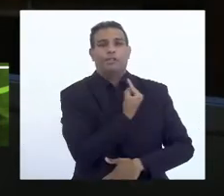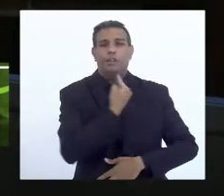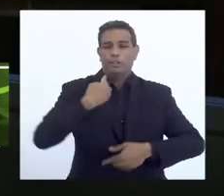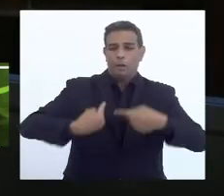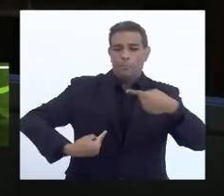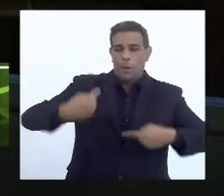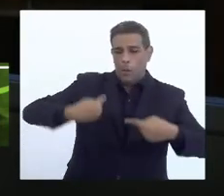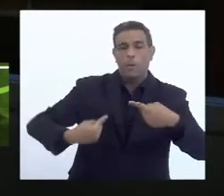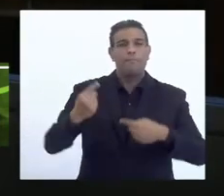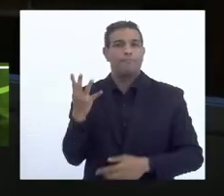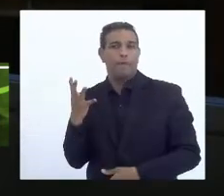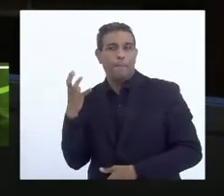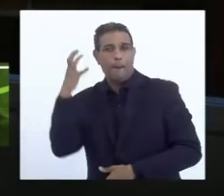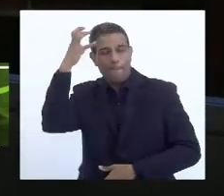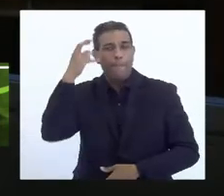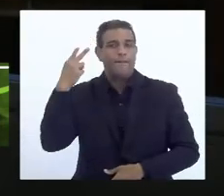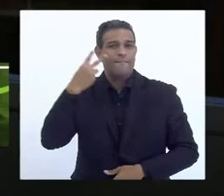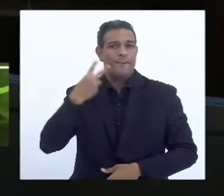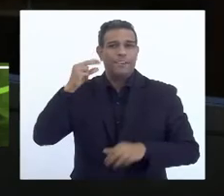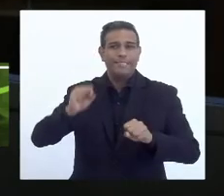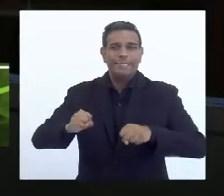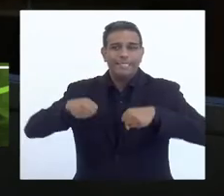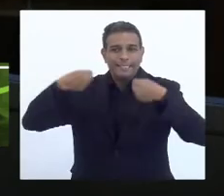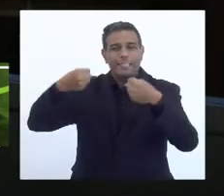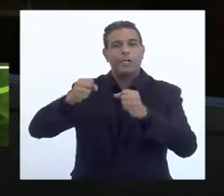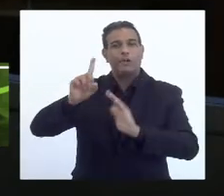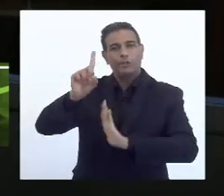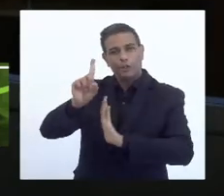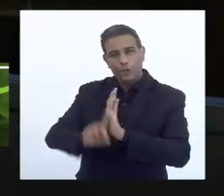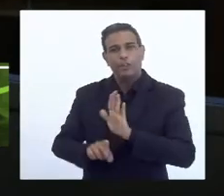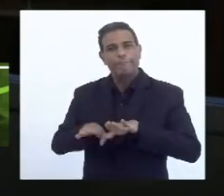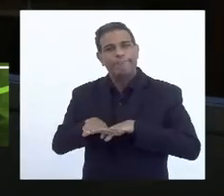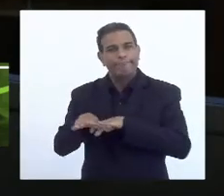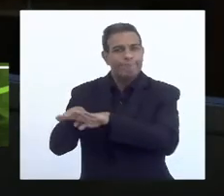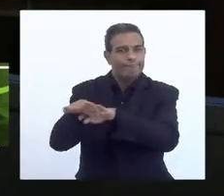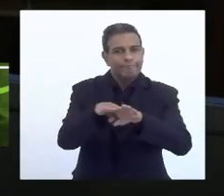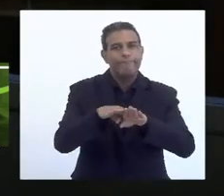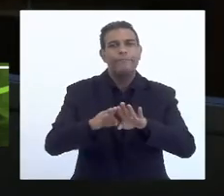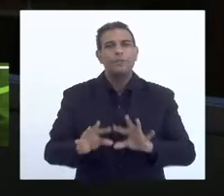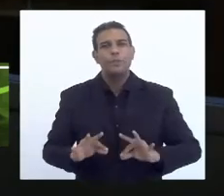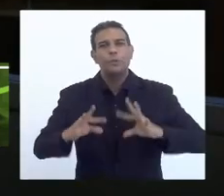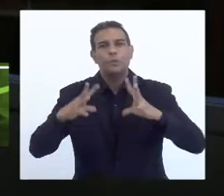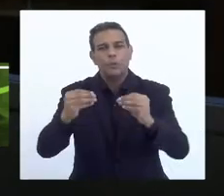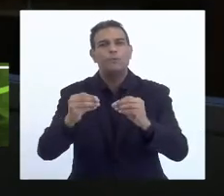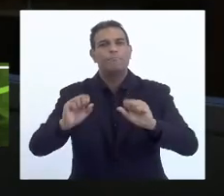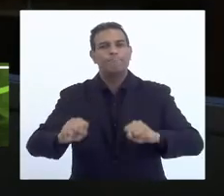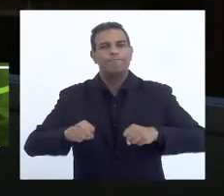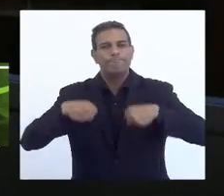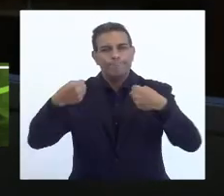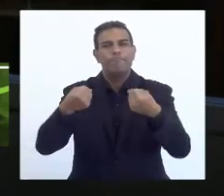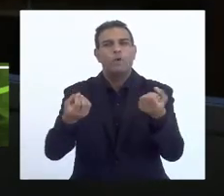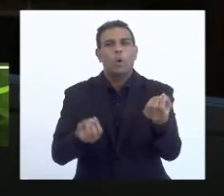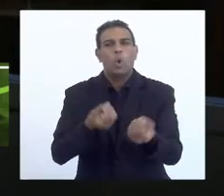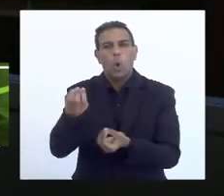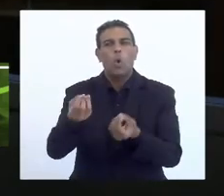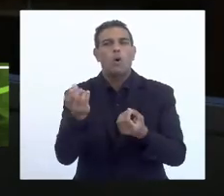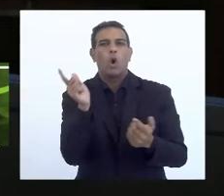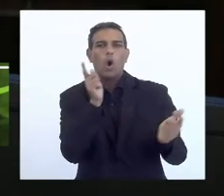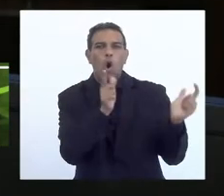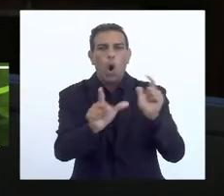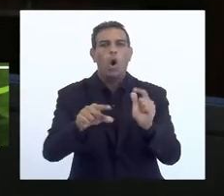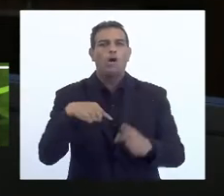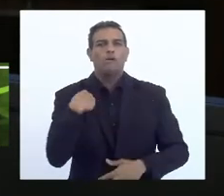Marielle defendeu com todas as suas bandeiras outra forma de estarmos e